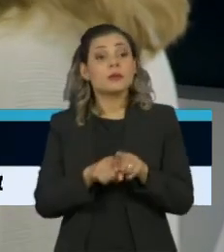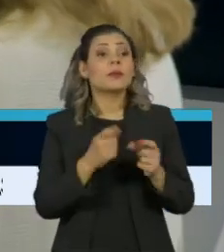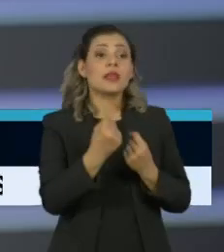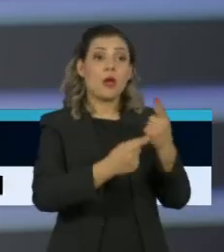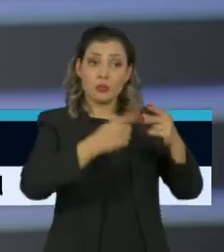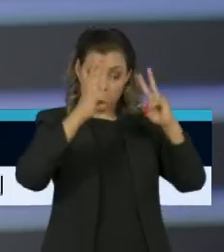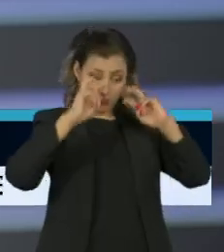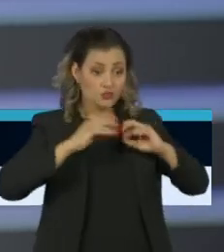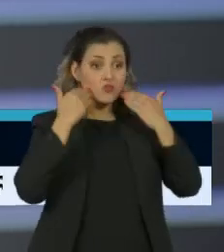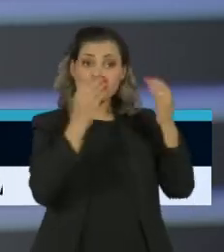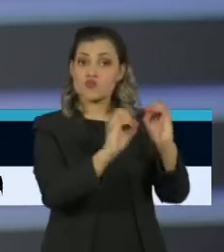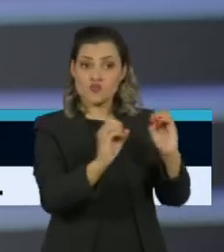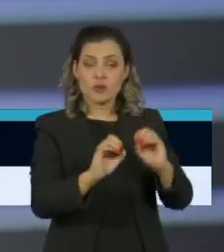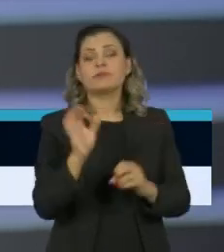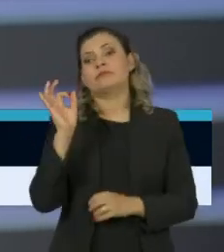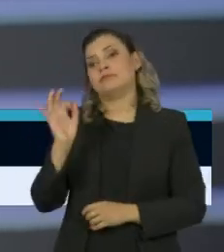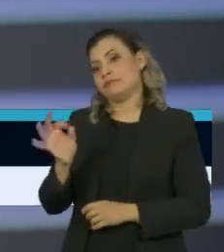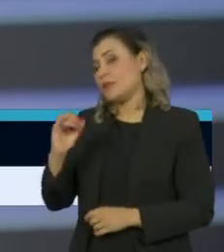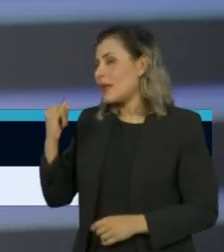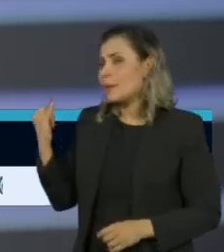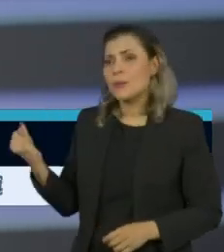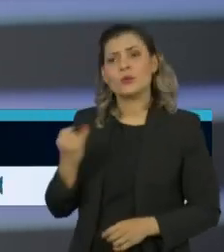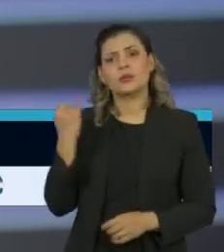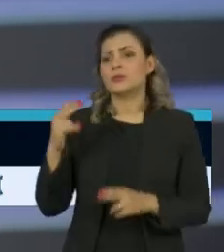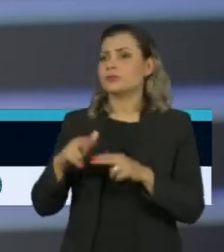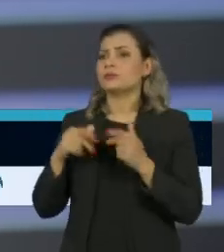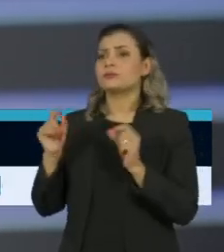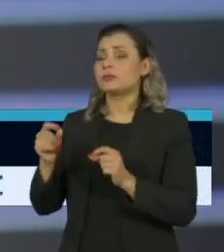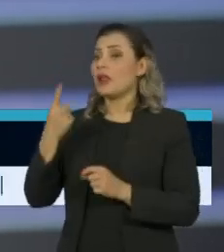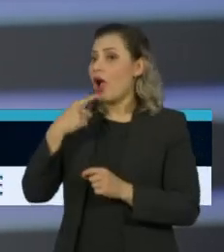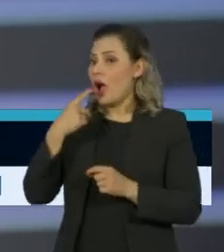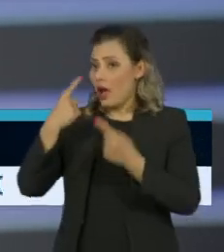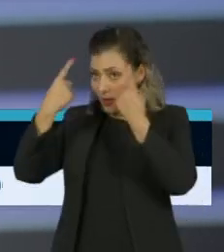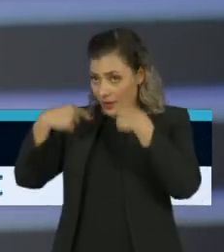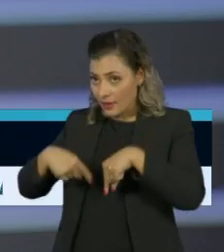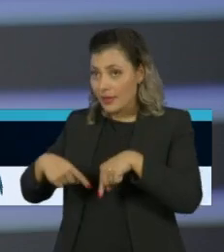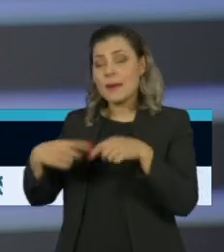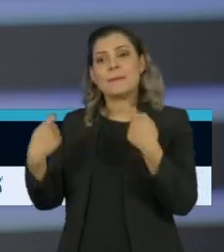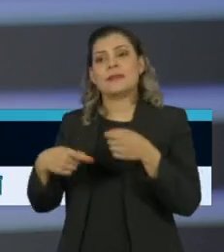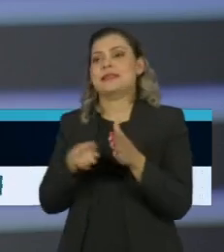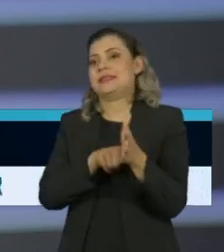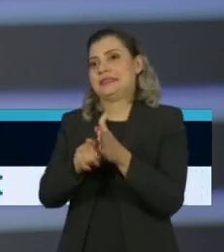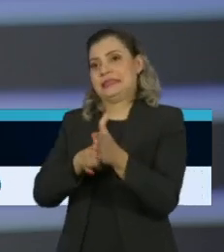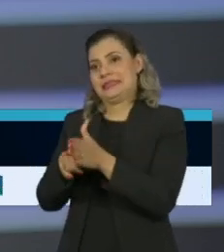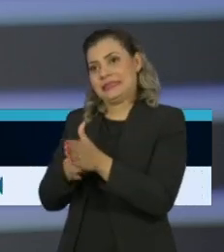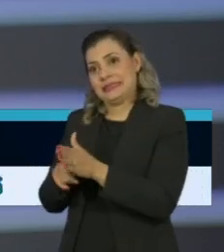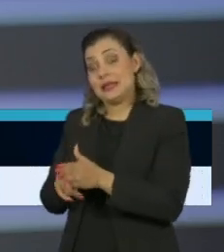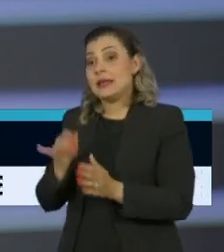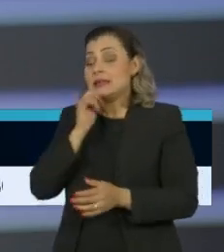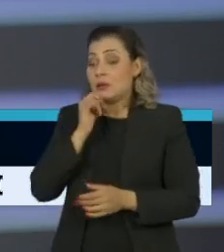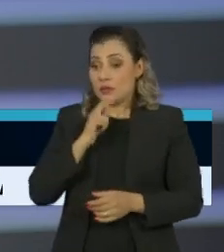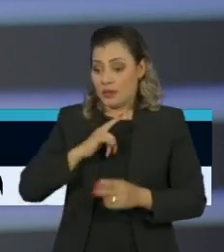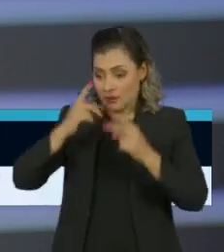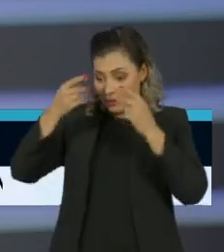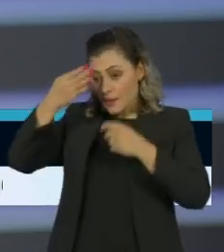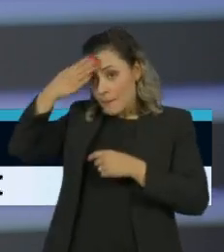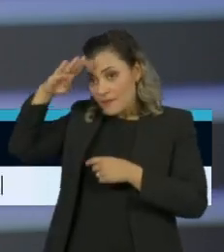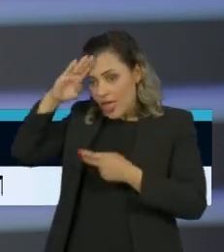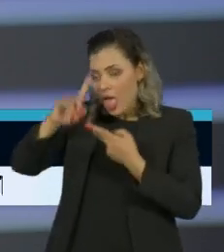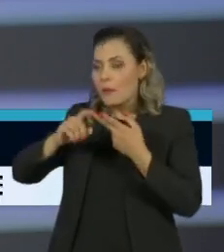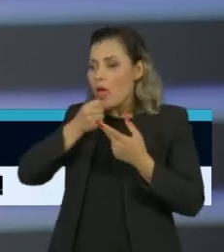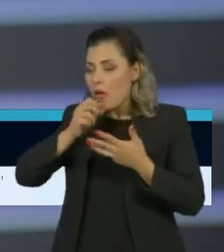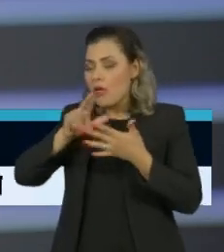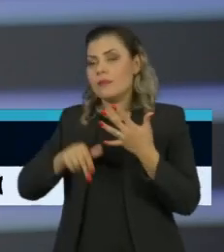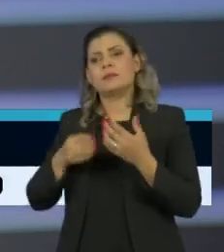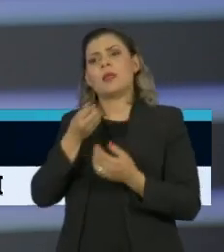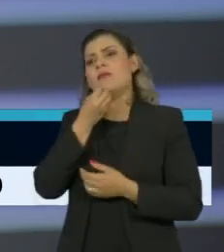é fundamental eu acho que daí entra a história da testagem que a gente tá sempre falando então quando você tem loja eu acho que fica fácil